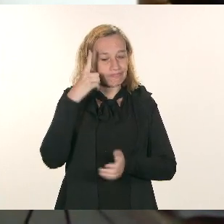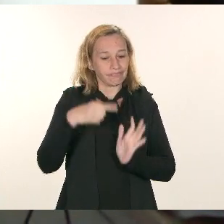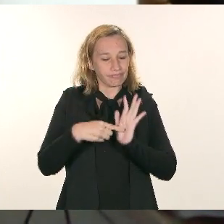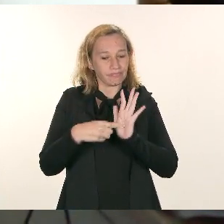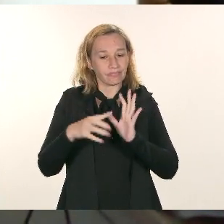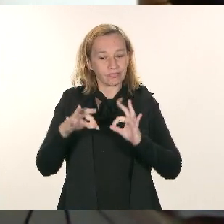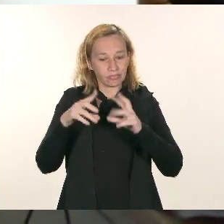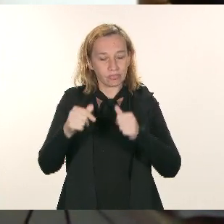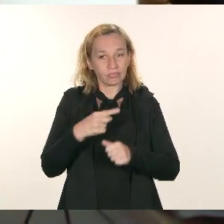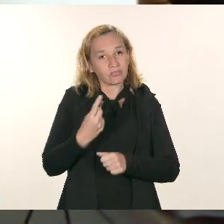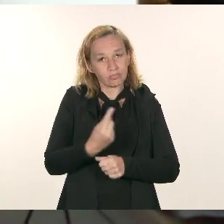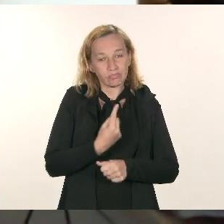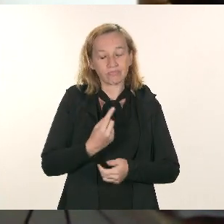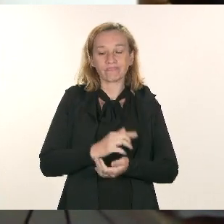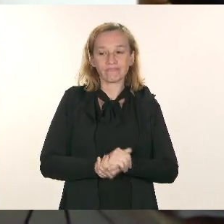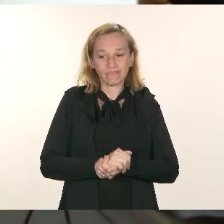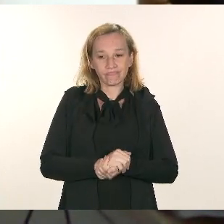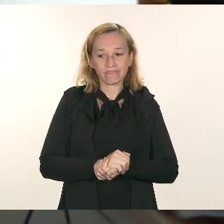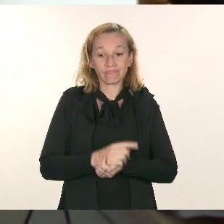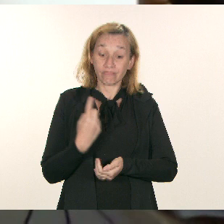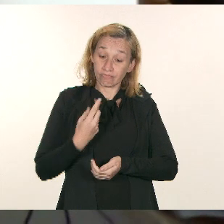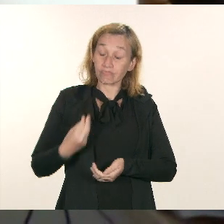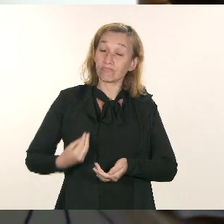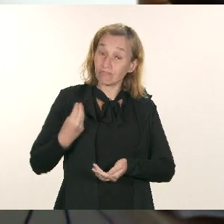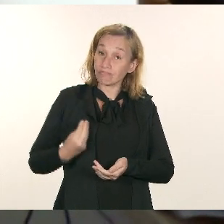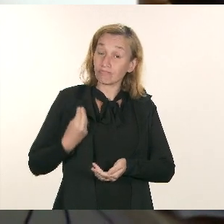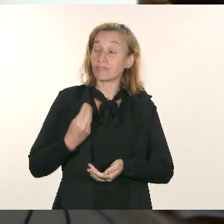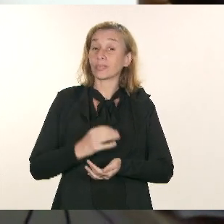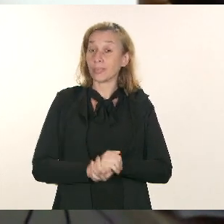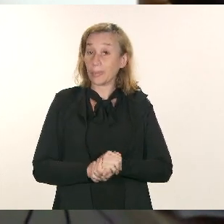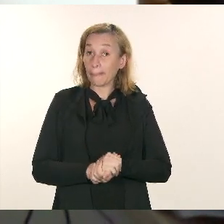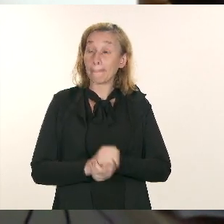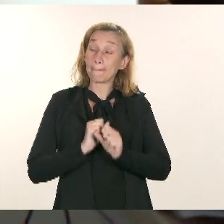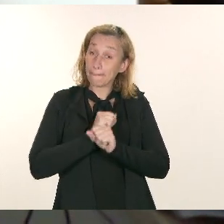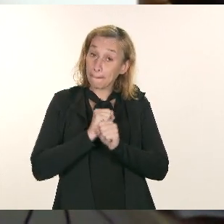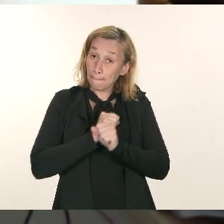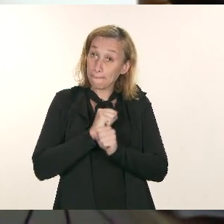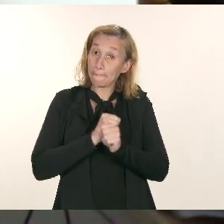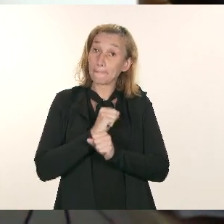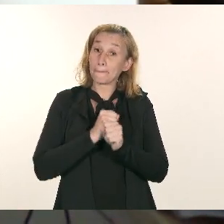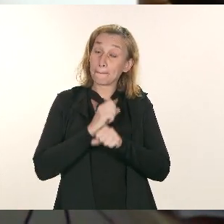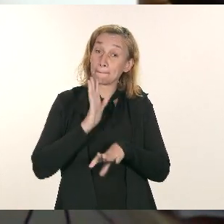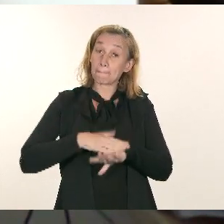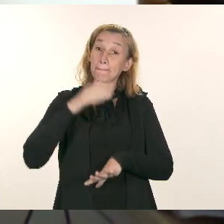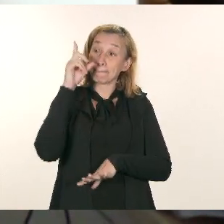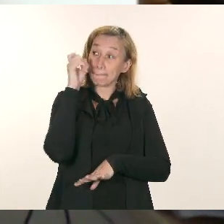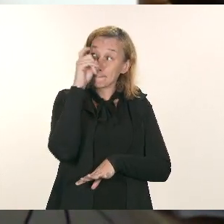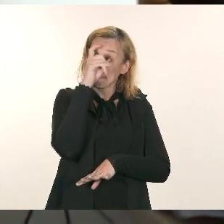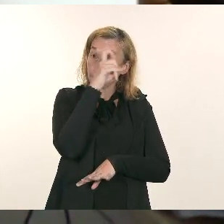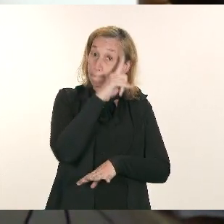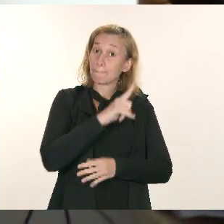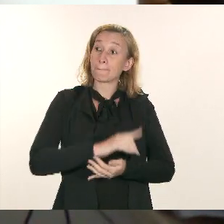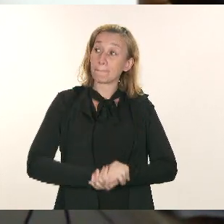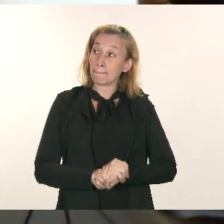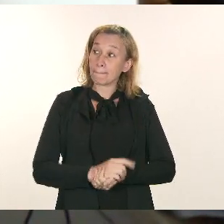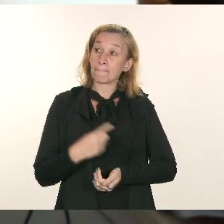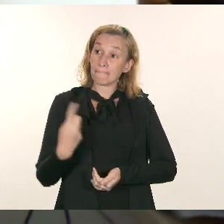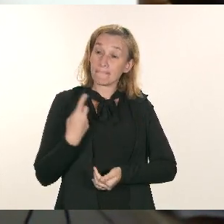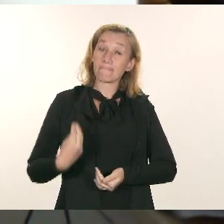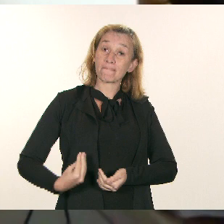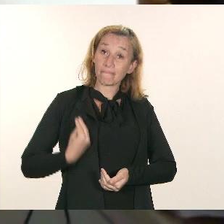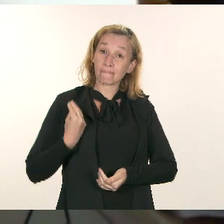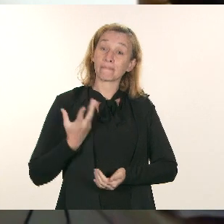para a gente, que nós estamos vivendo os anos mais difíceis de nossas